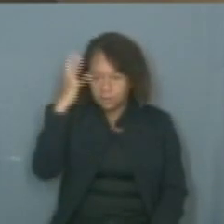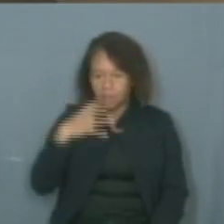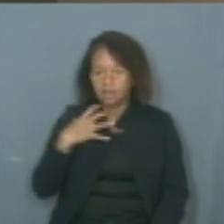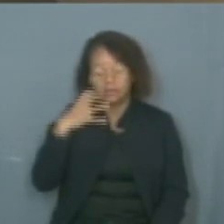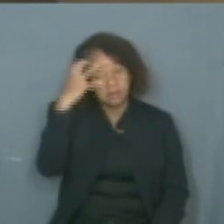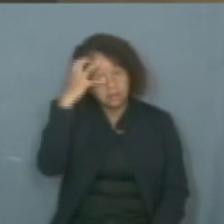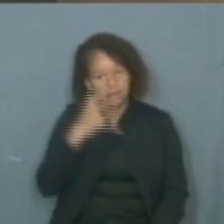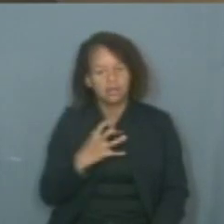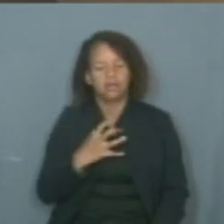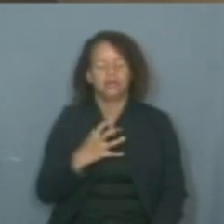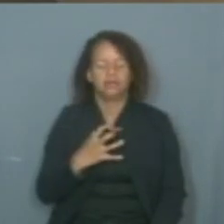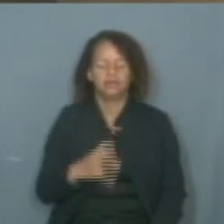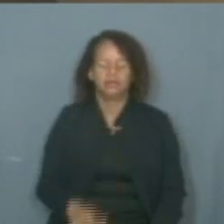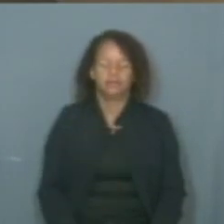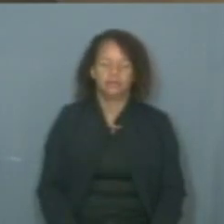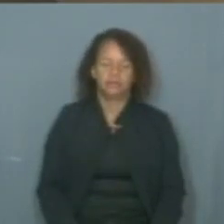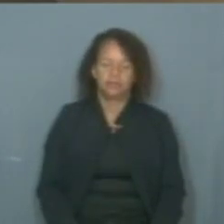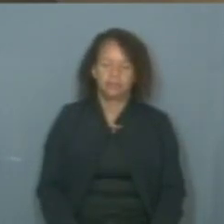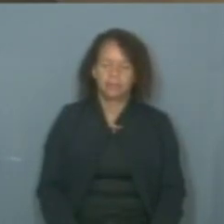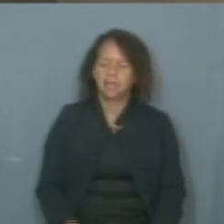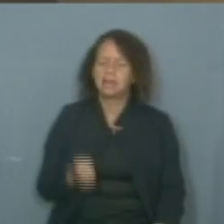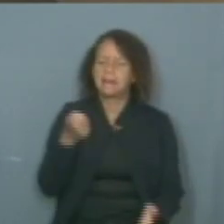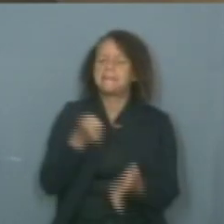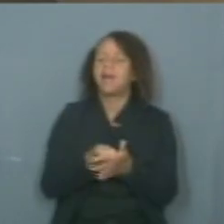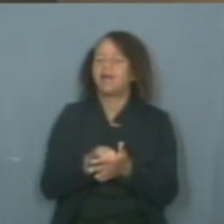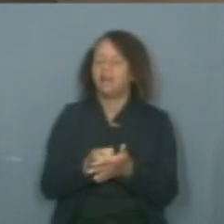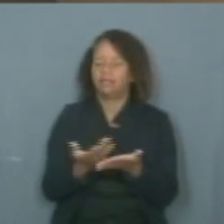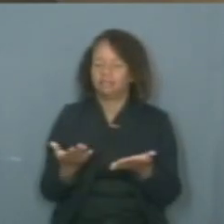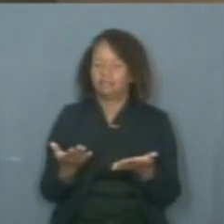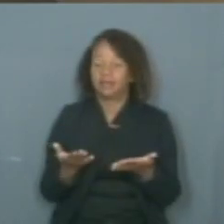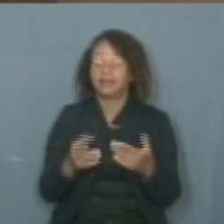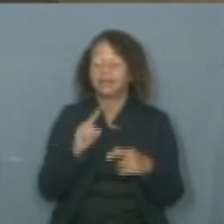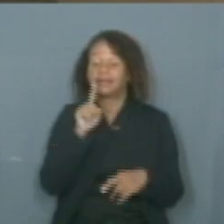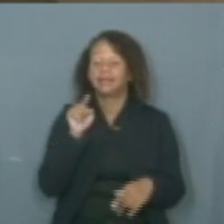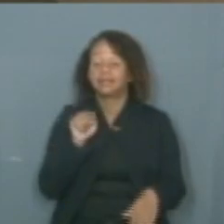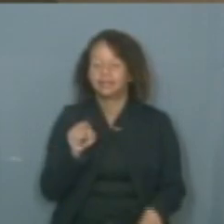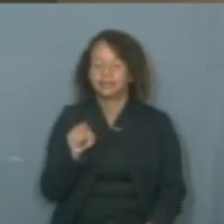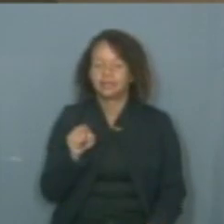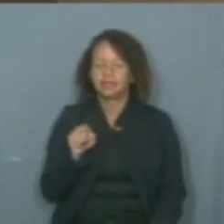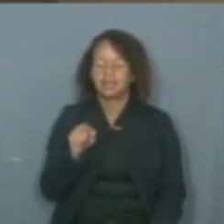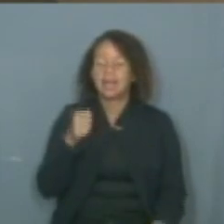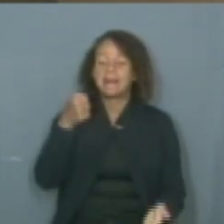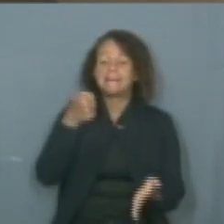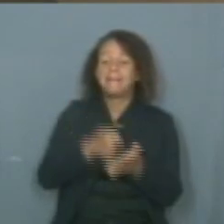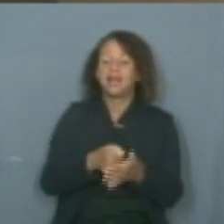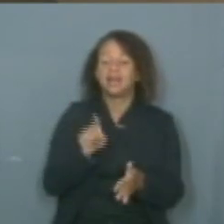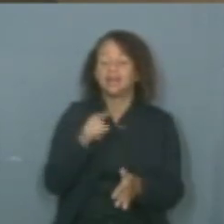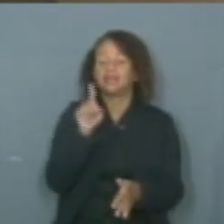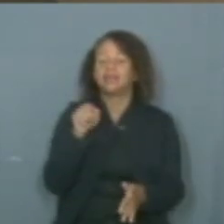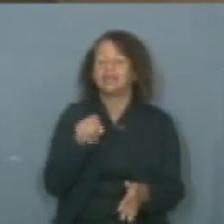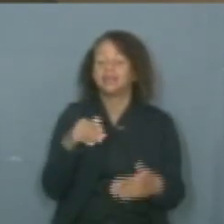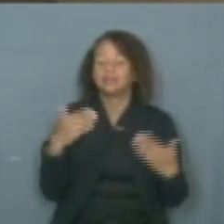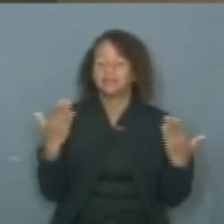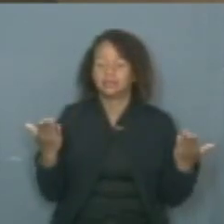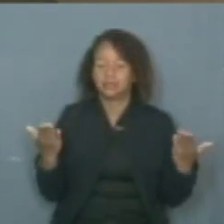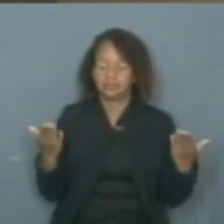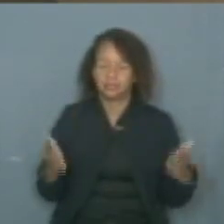sério. E outra coisa, quem é que vai pagar essa conta? Quem é que vai pagar essa